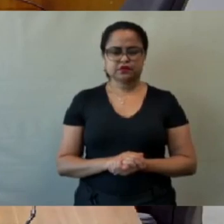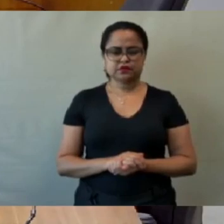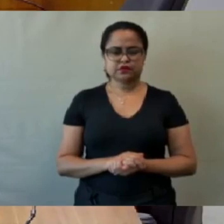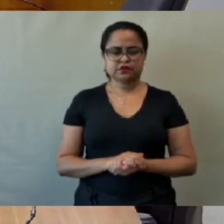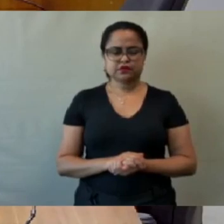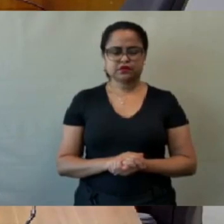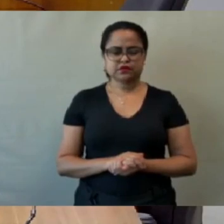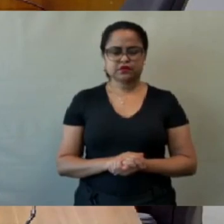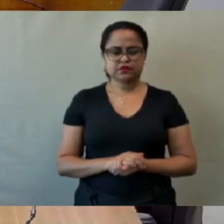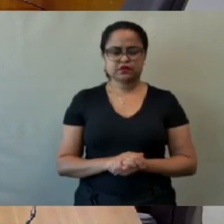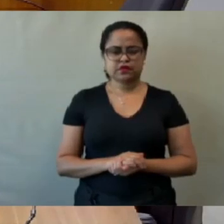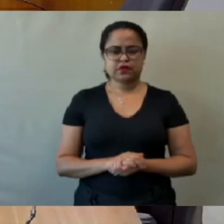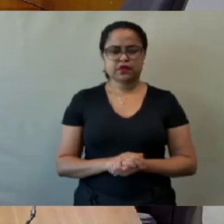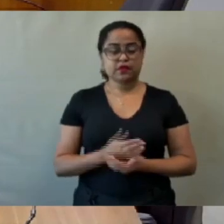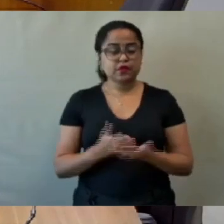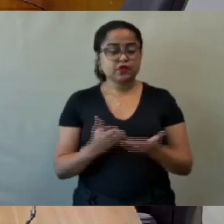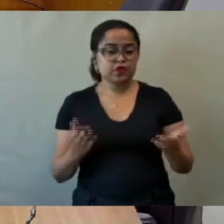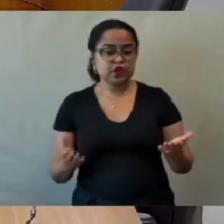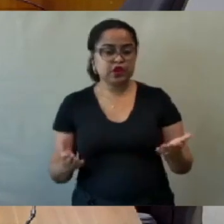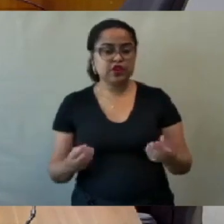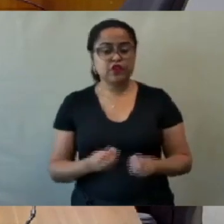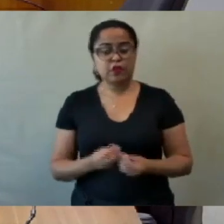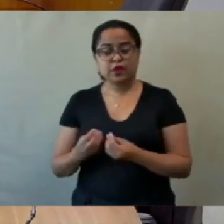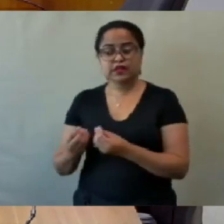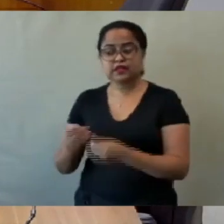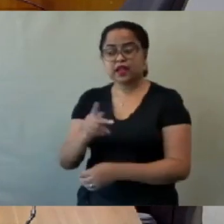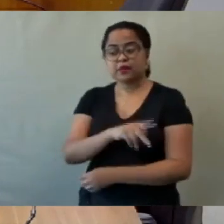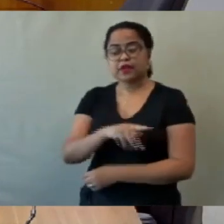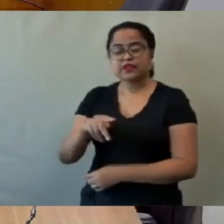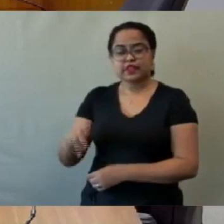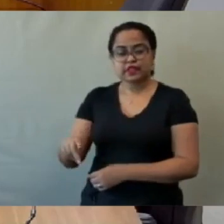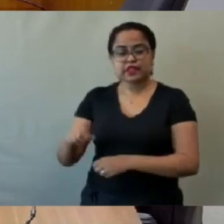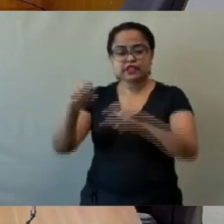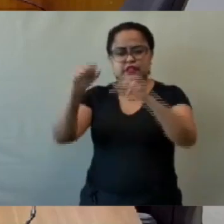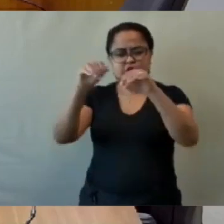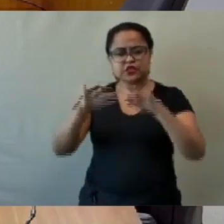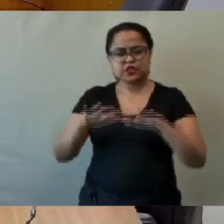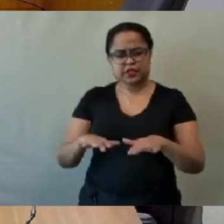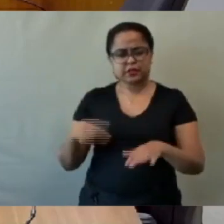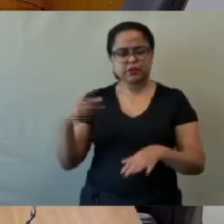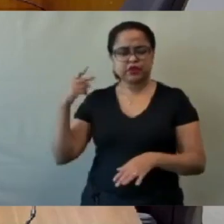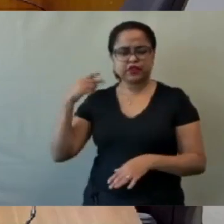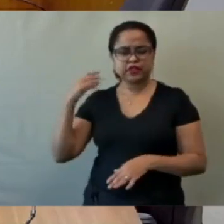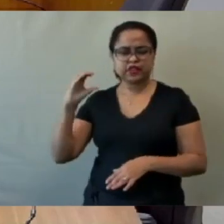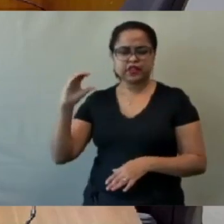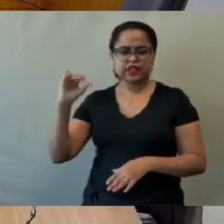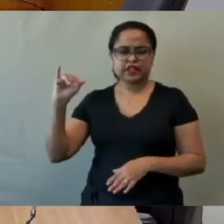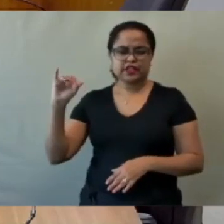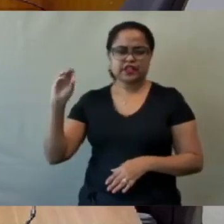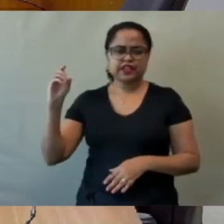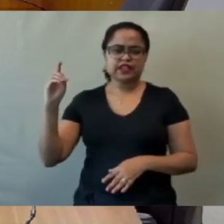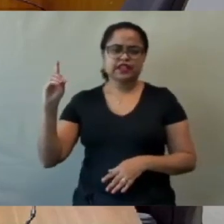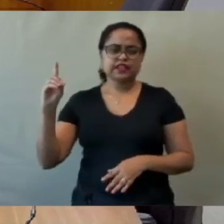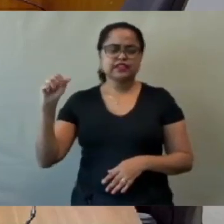presidente. Pessoal, eu vou passar a presidência da audiência para a vereadora Cida Falabella.